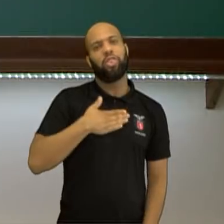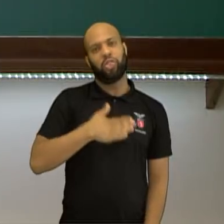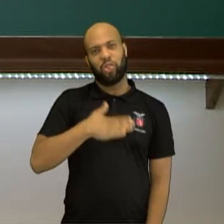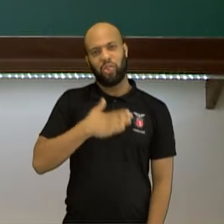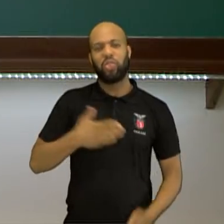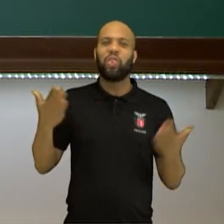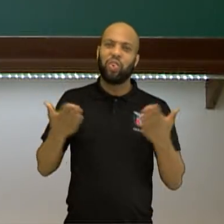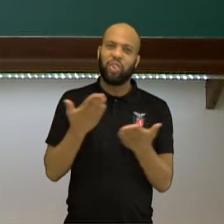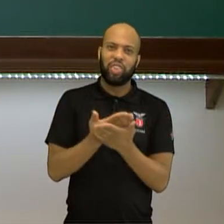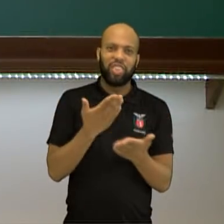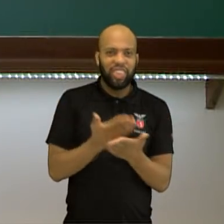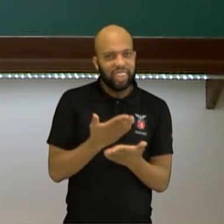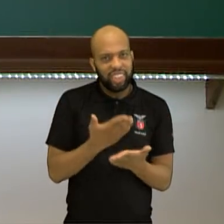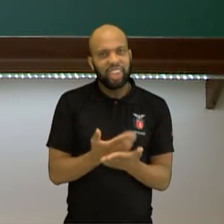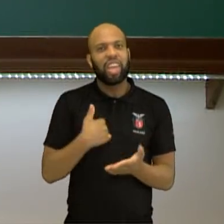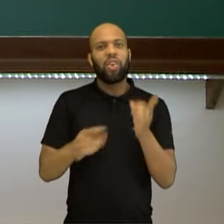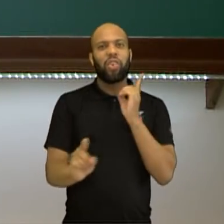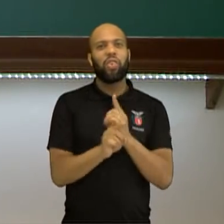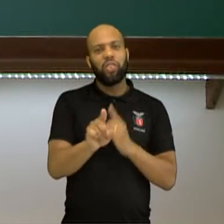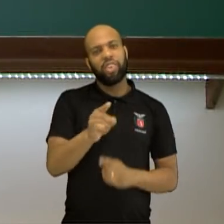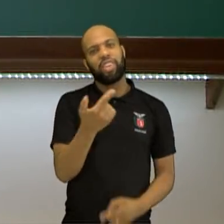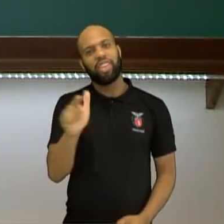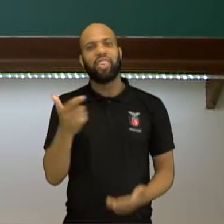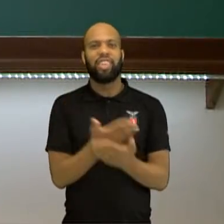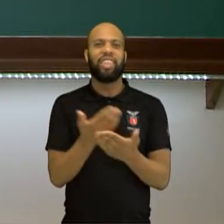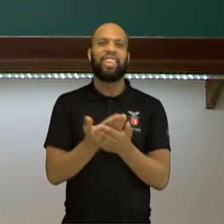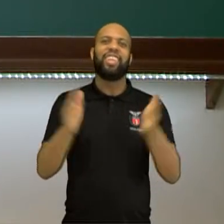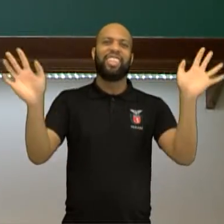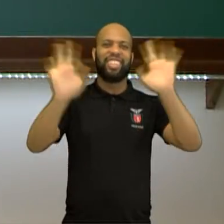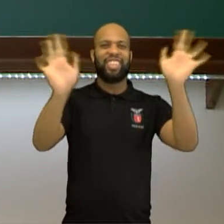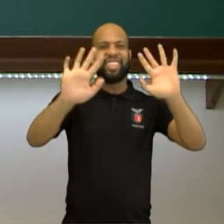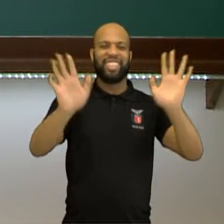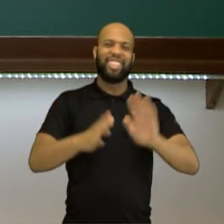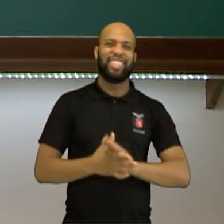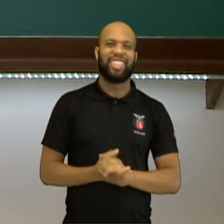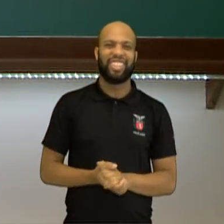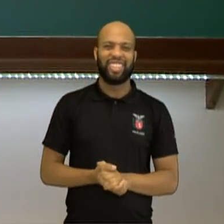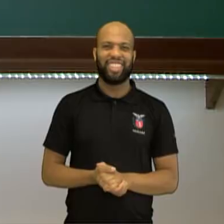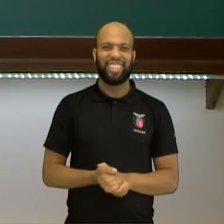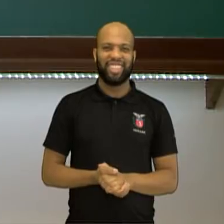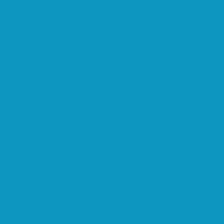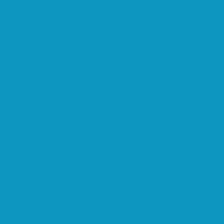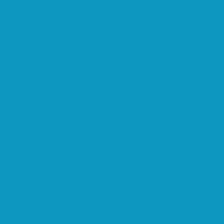vocês tenham gostado da aula de hoje. Eu fico por aqui e até breve!